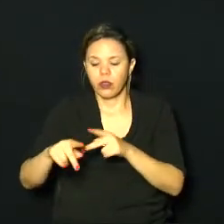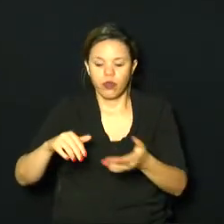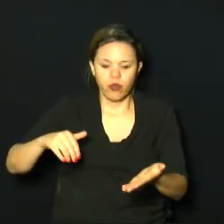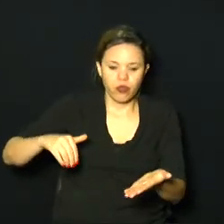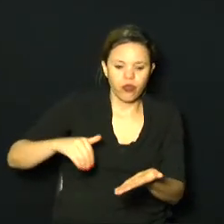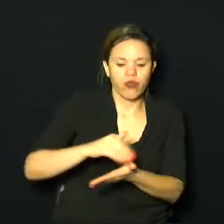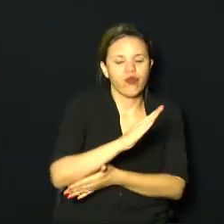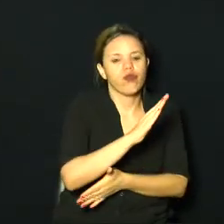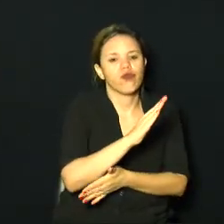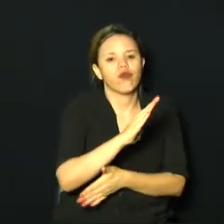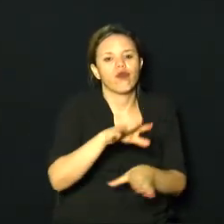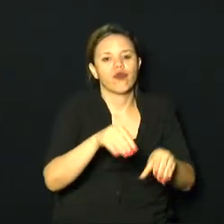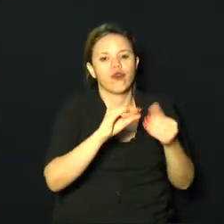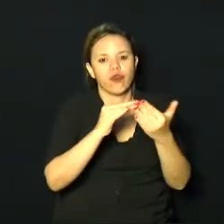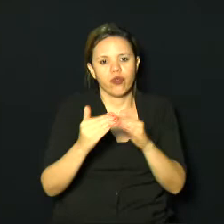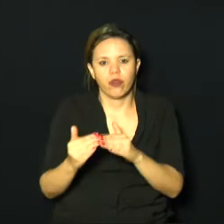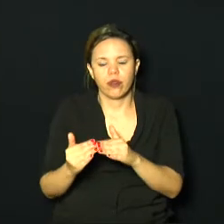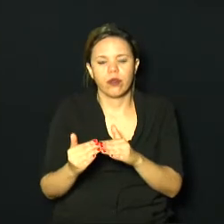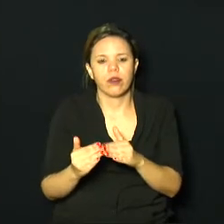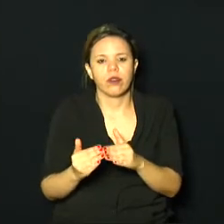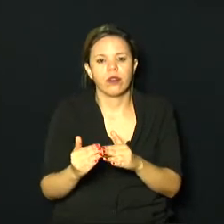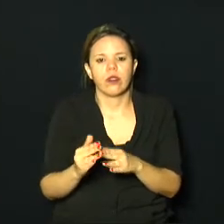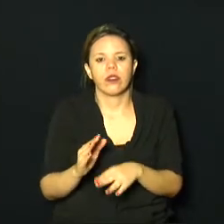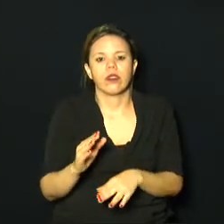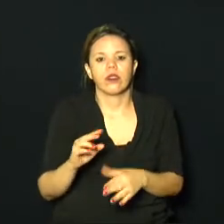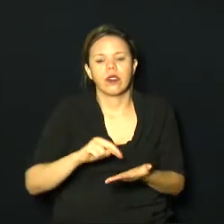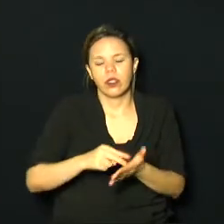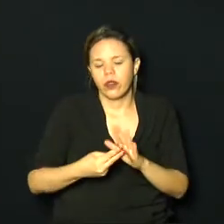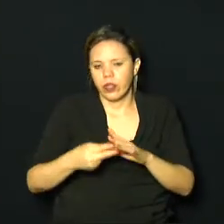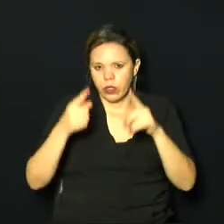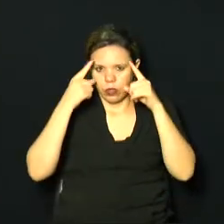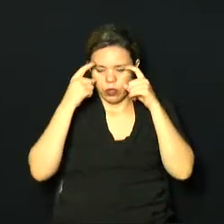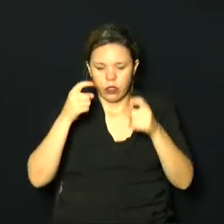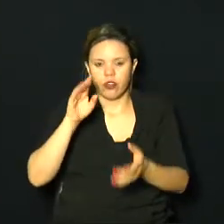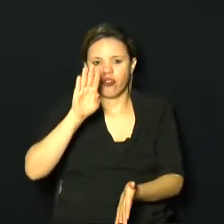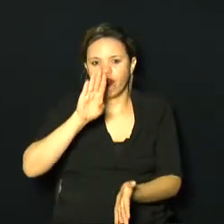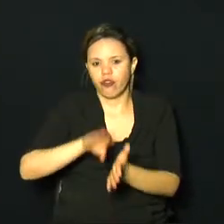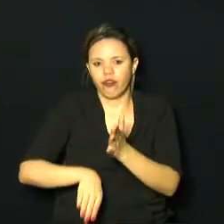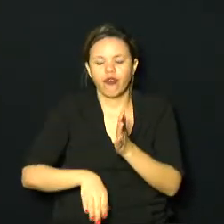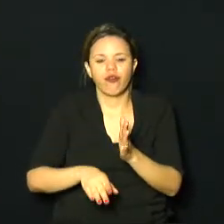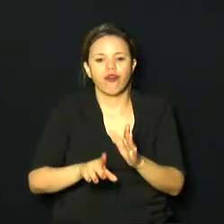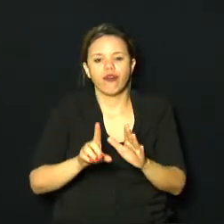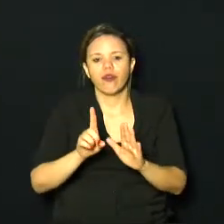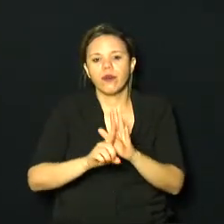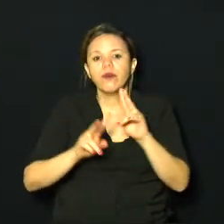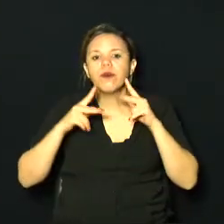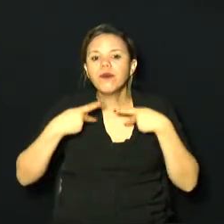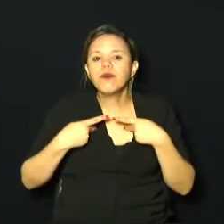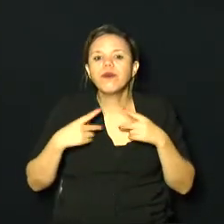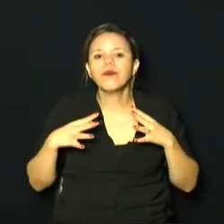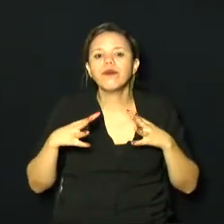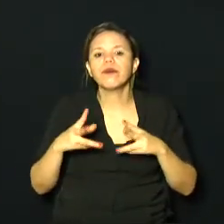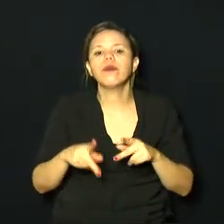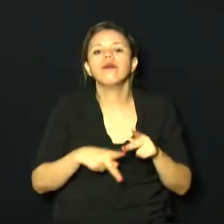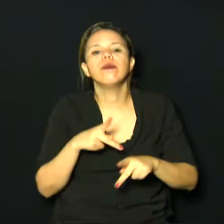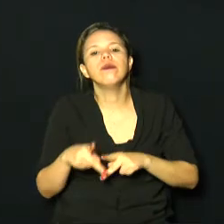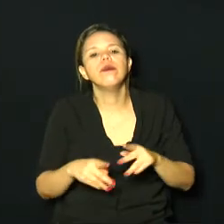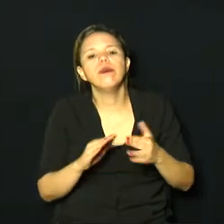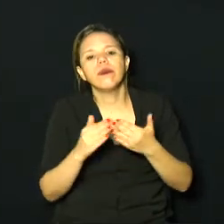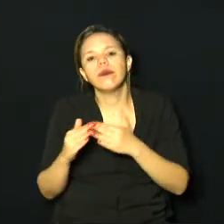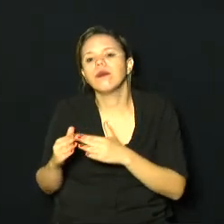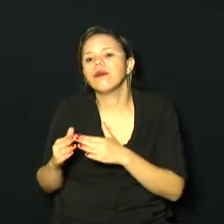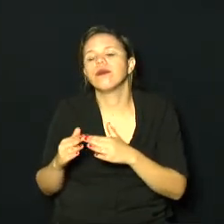constituem, apenas por si, violações a direitos humanos, e todos os